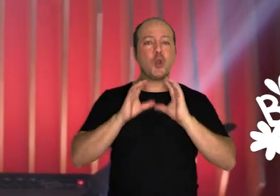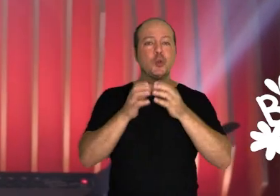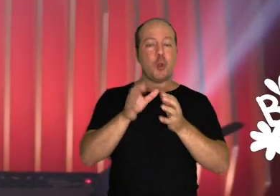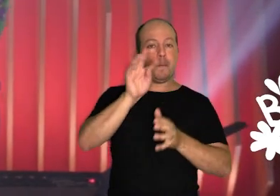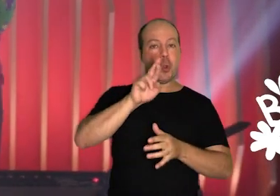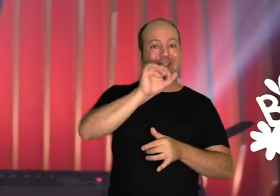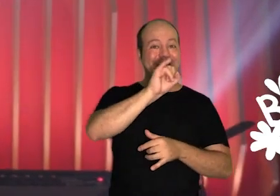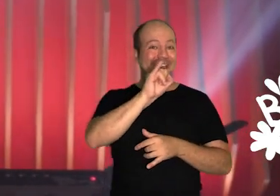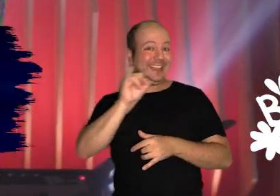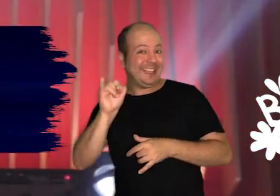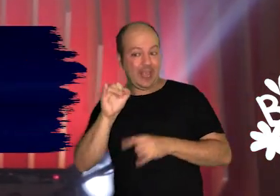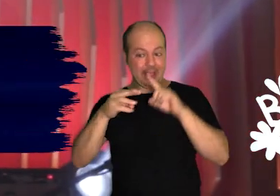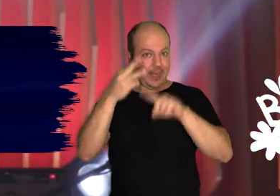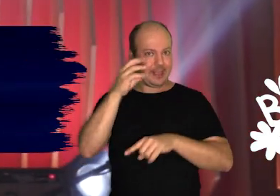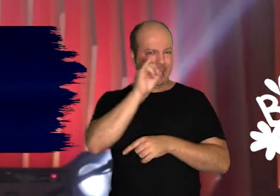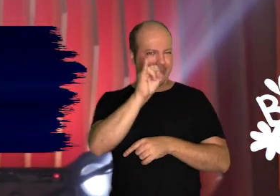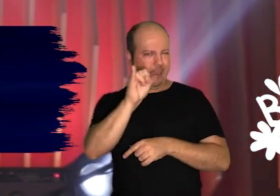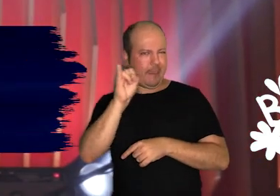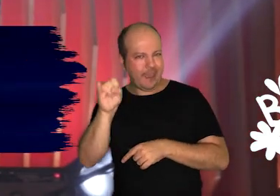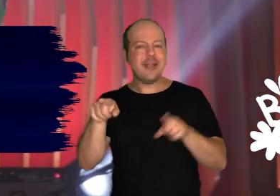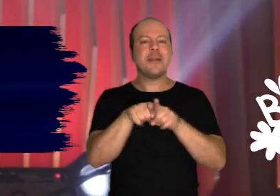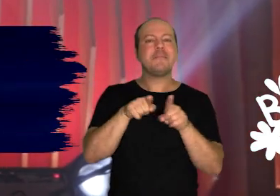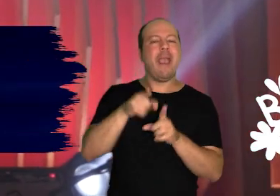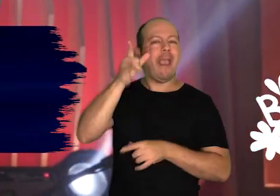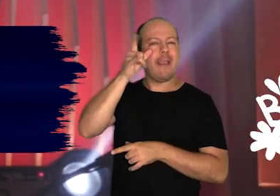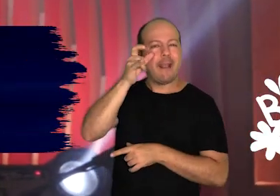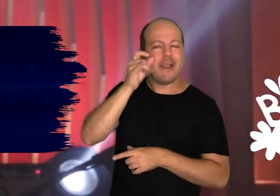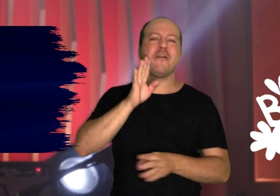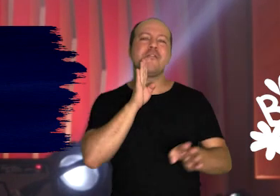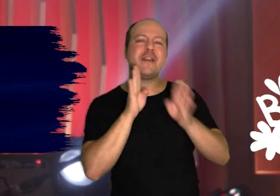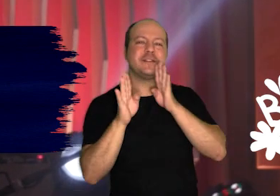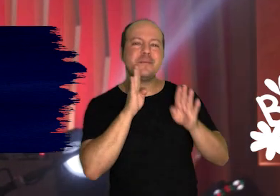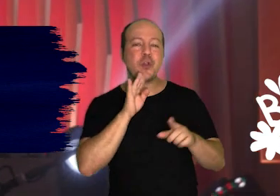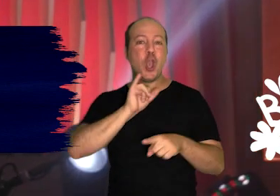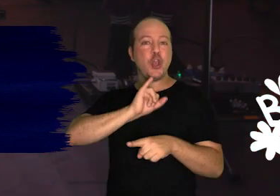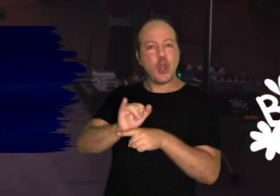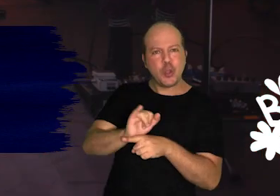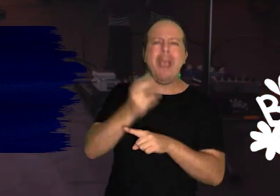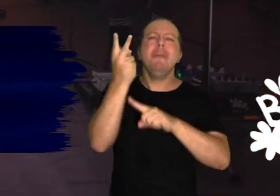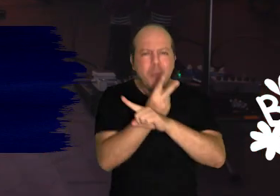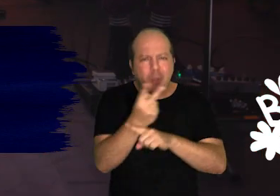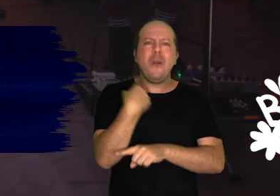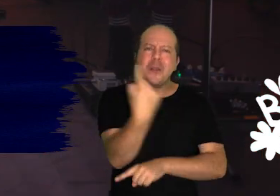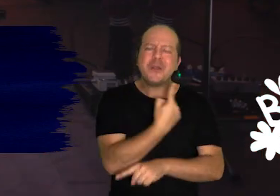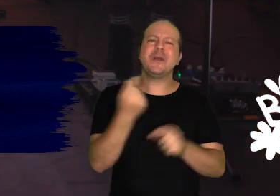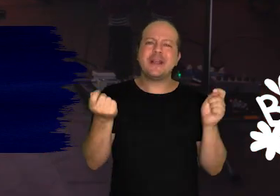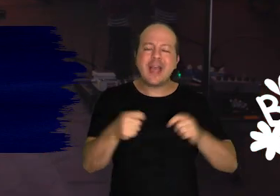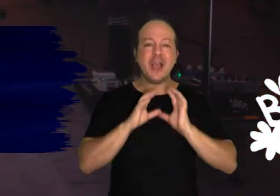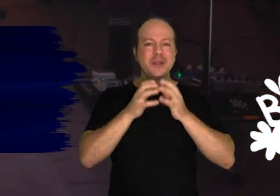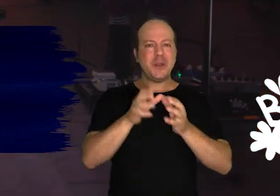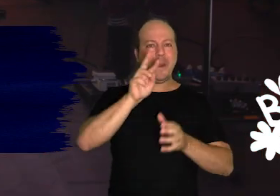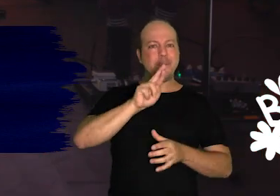com 3 Is, hein? A gente tá também no Instagram, a gente tá no Facebook, no YouTube. É só procurar a gente como Grupo